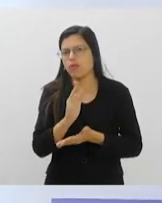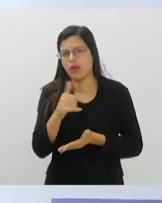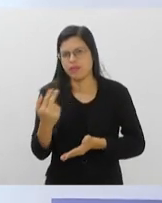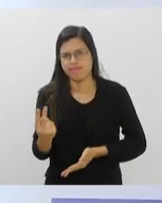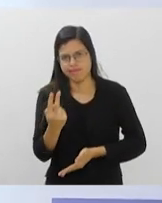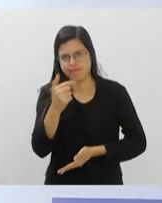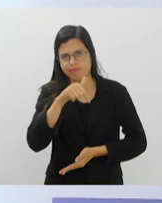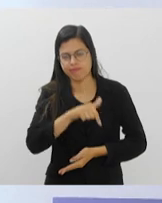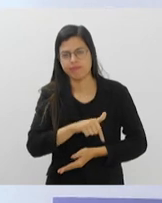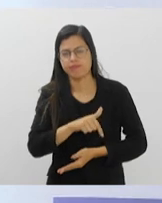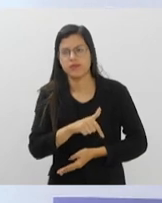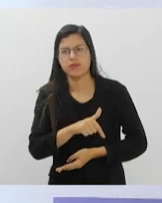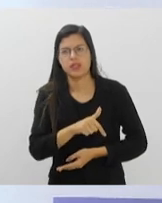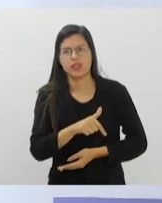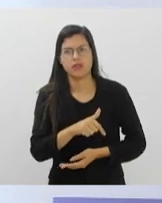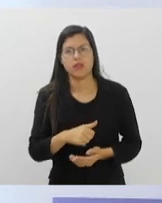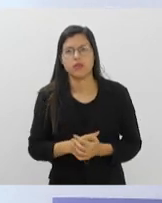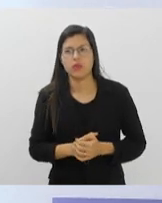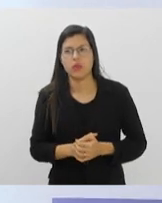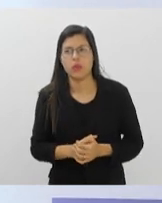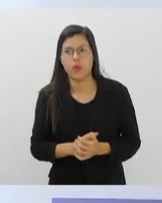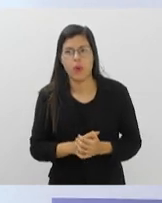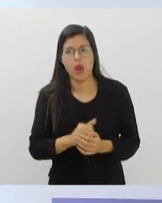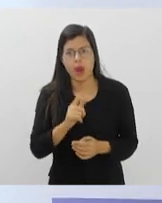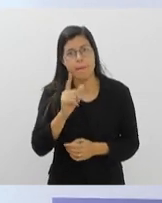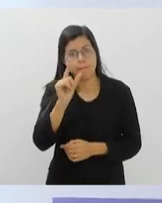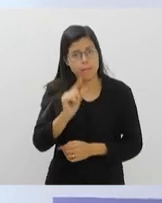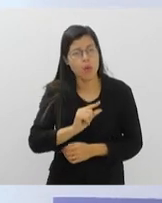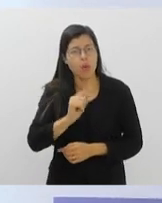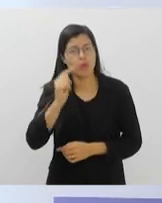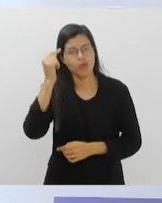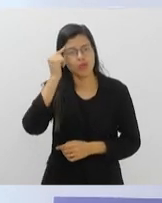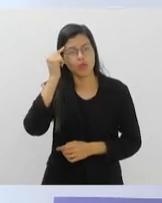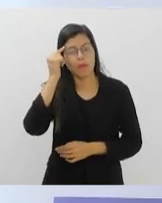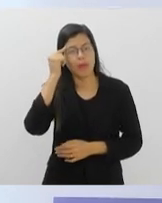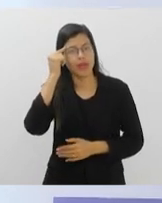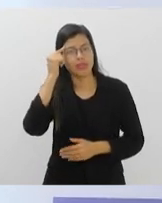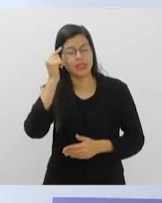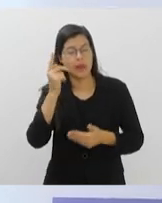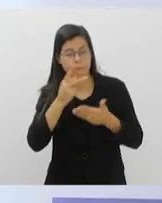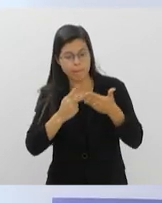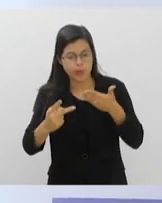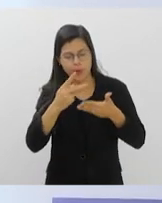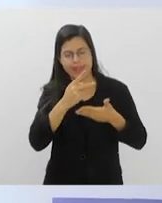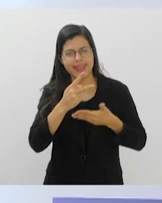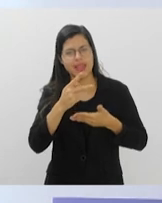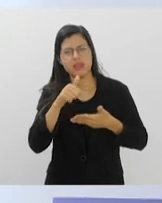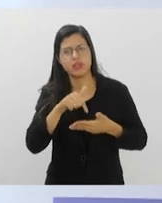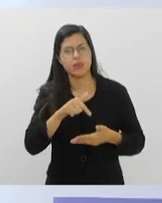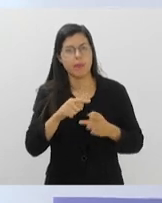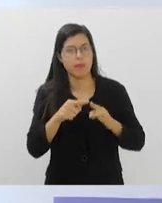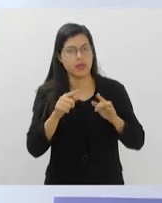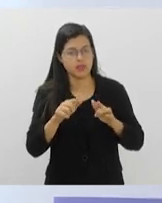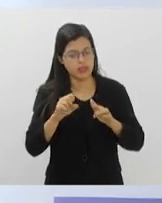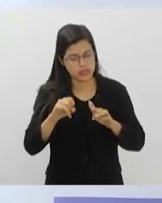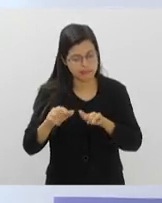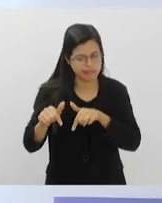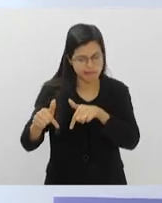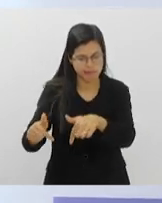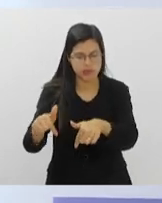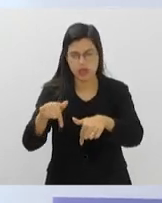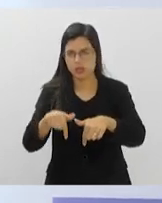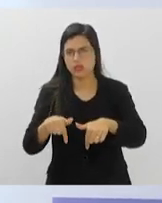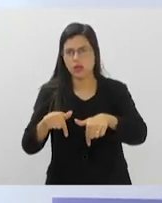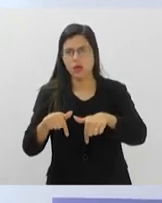é é um é não é nada quando a gente pensa em prioridade absoluta mas quando a gente pensa em efetividade é o que nós